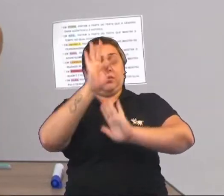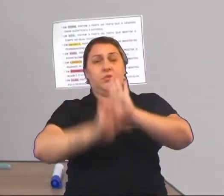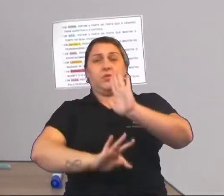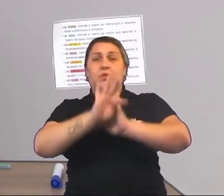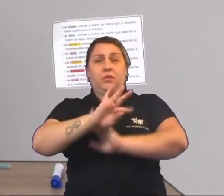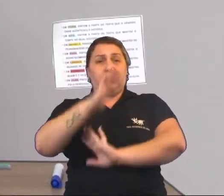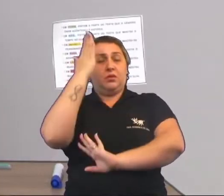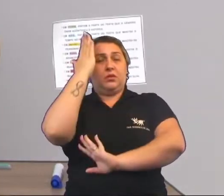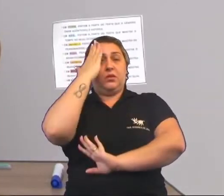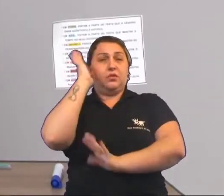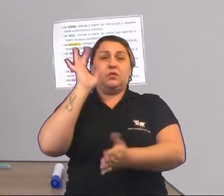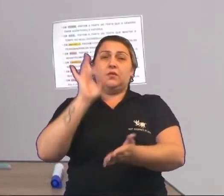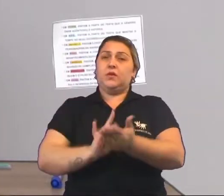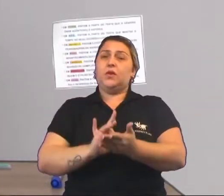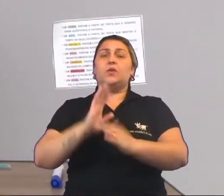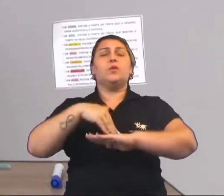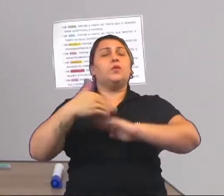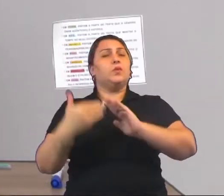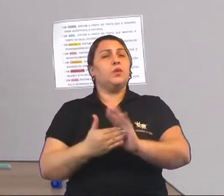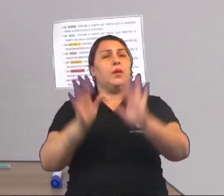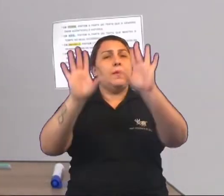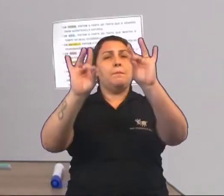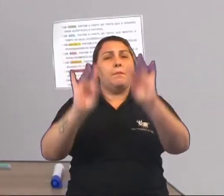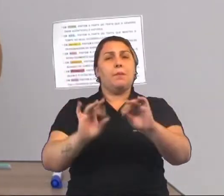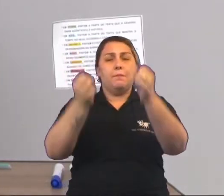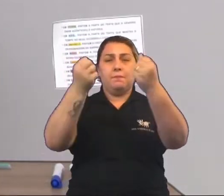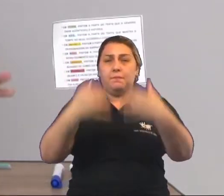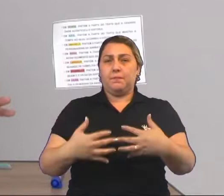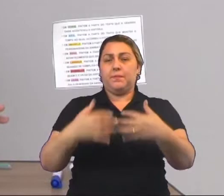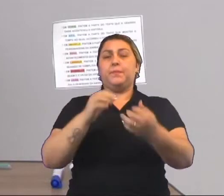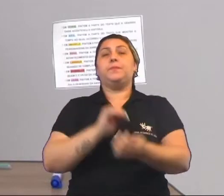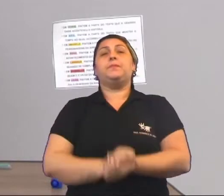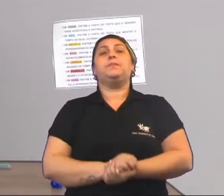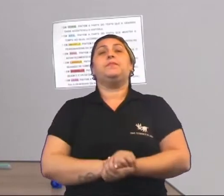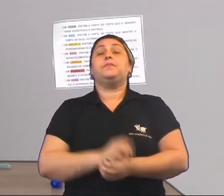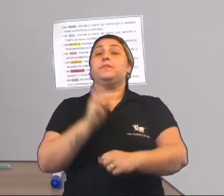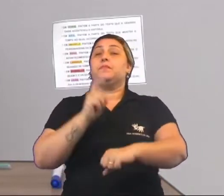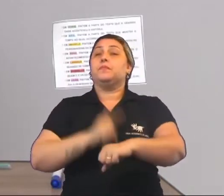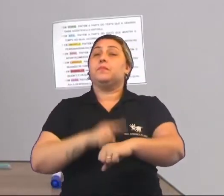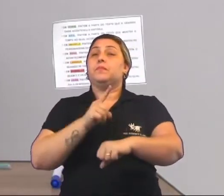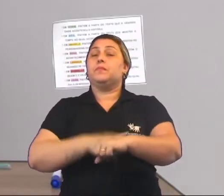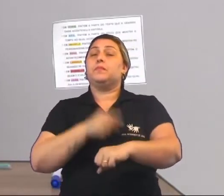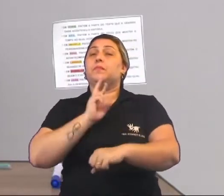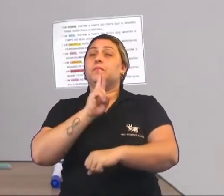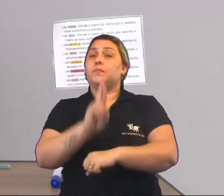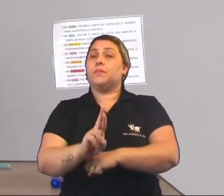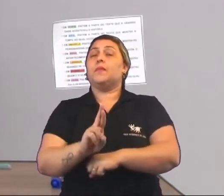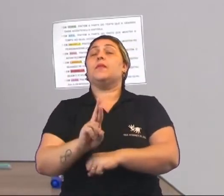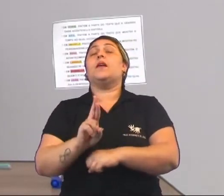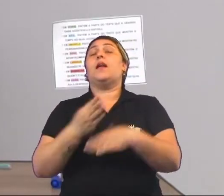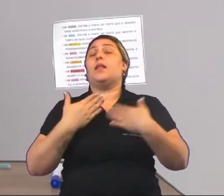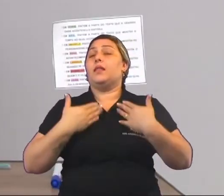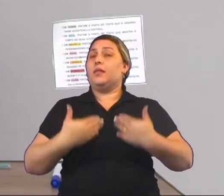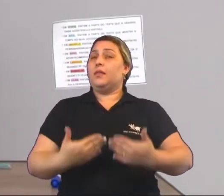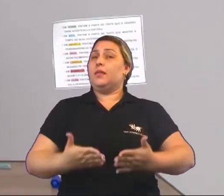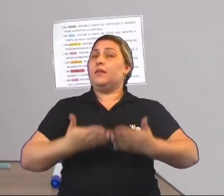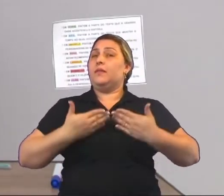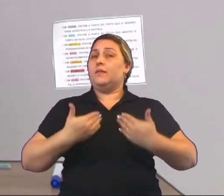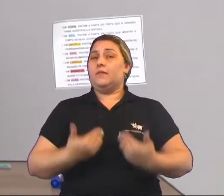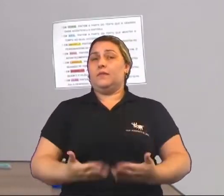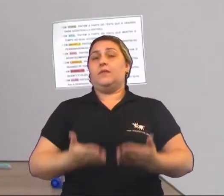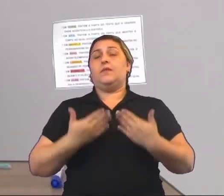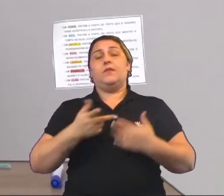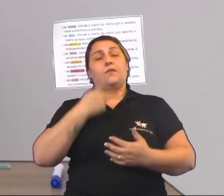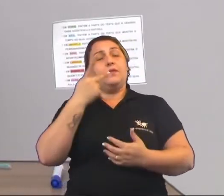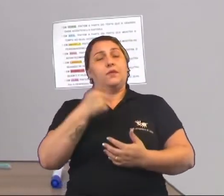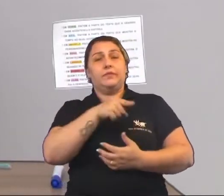ter entendido tudo que ali foi relatado, tá bom? E aí o momento da resolução se torna mais suave, mais leve,